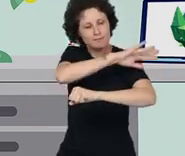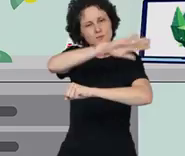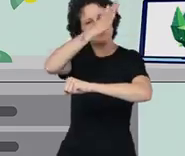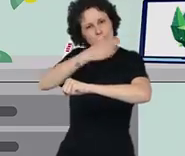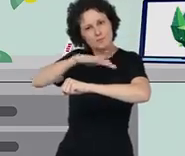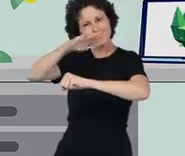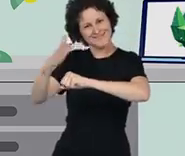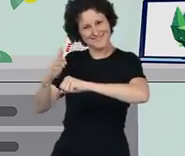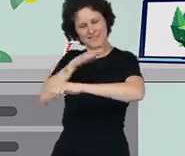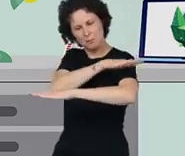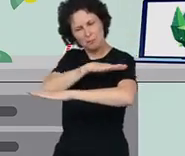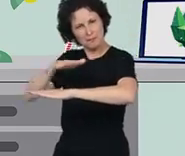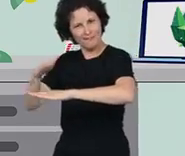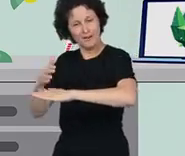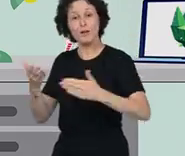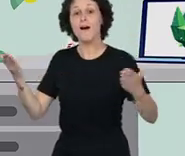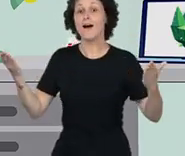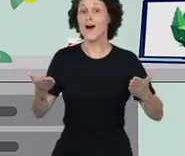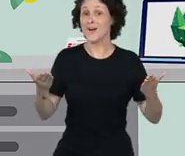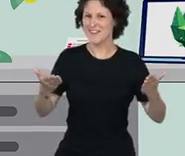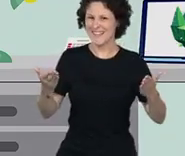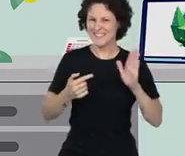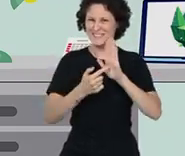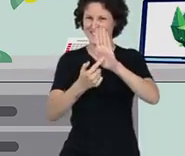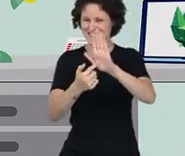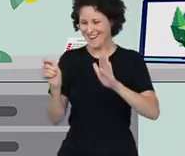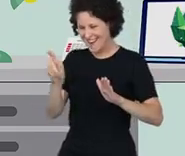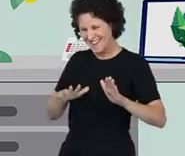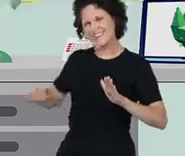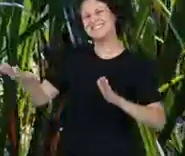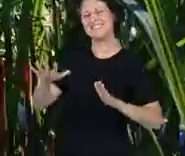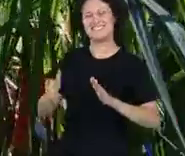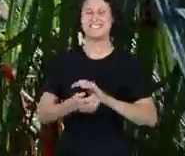dos planaltos. Agora é hora de falar das planícies. Bora lá?